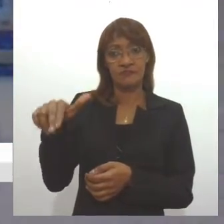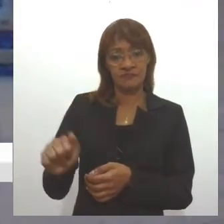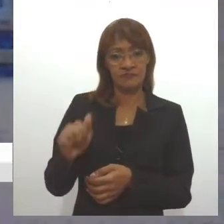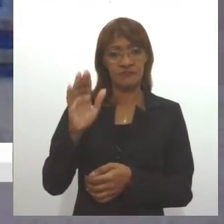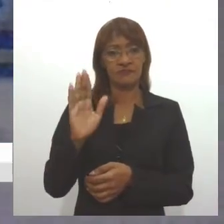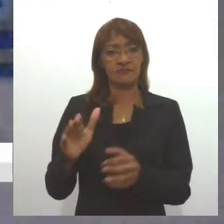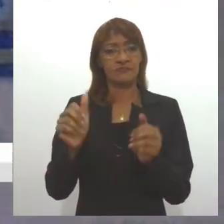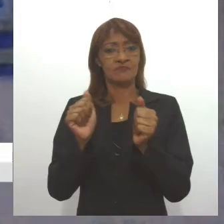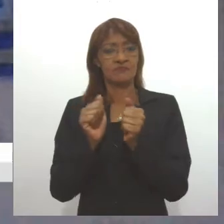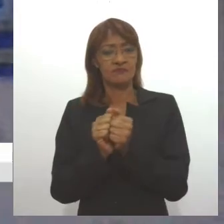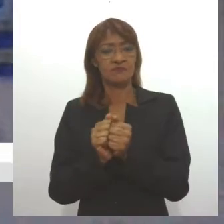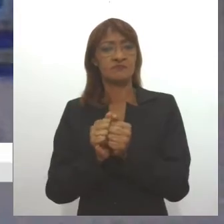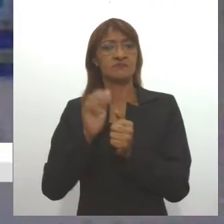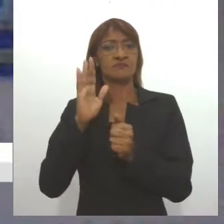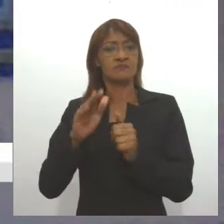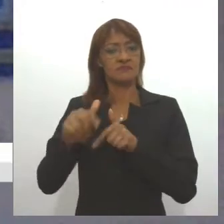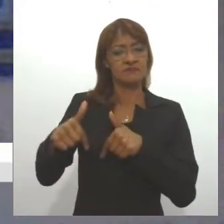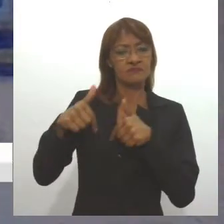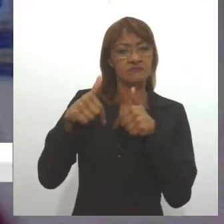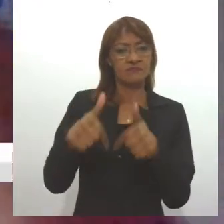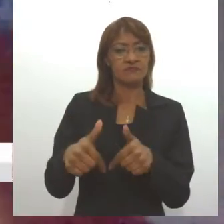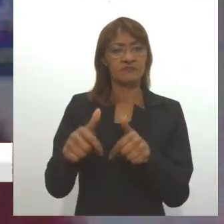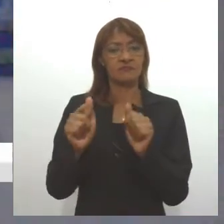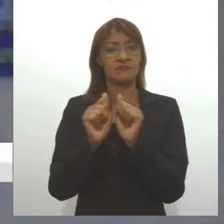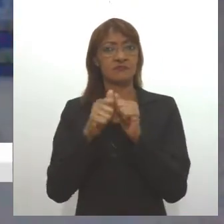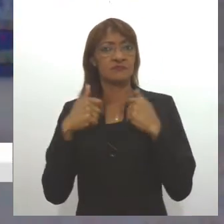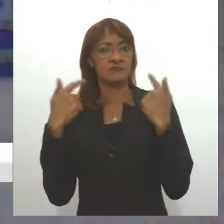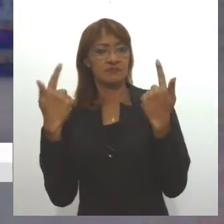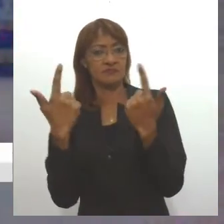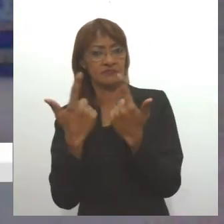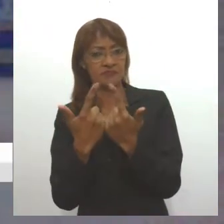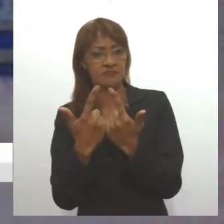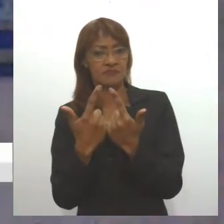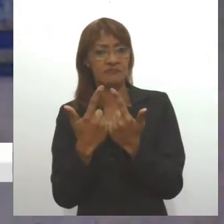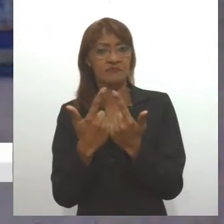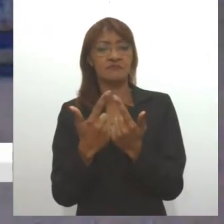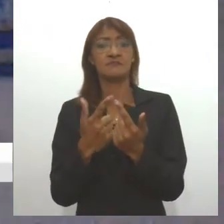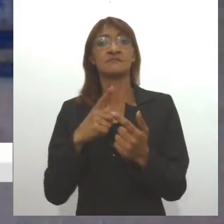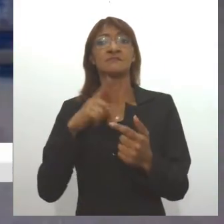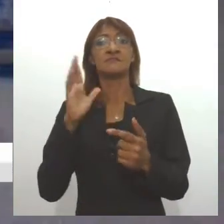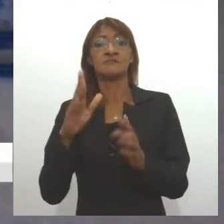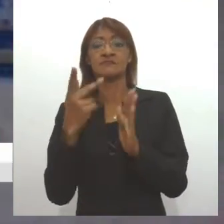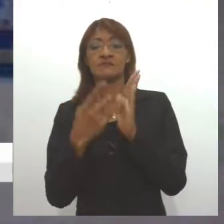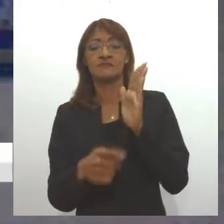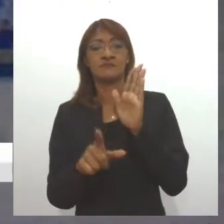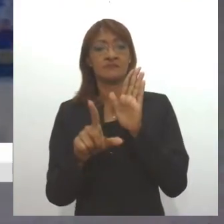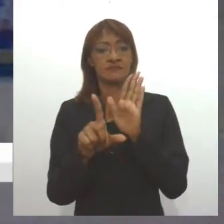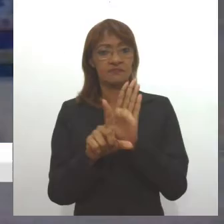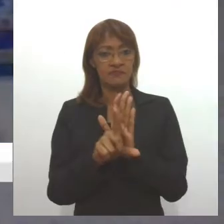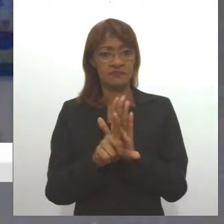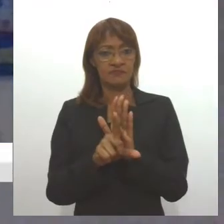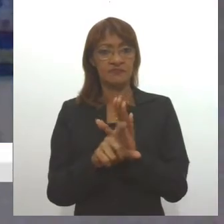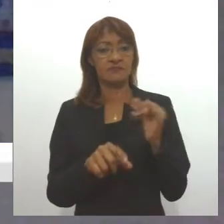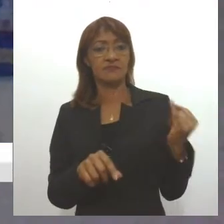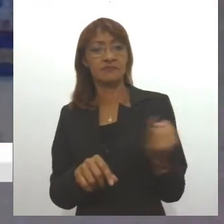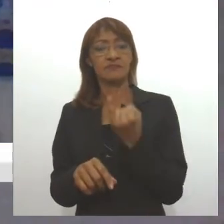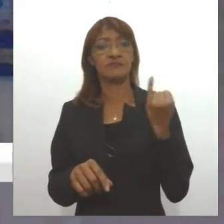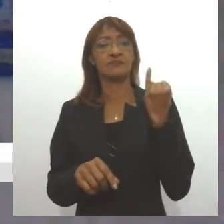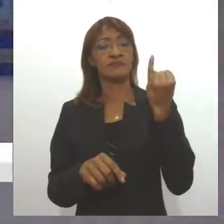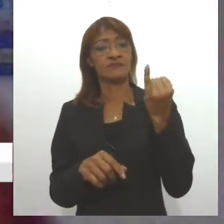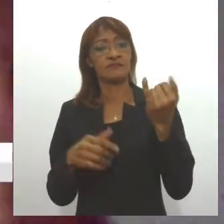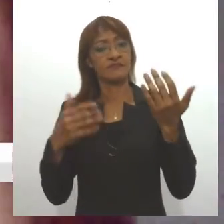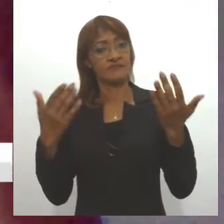do movimento, a questão de o Conselho entrar como lei, como projeto de lei, e que isso ia ser muito importante.